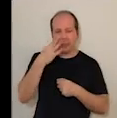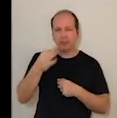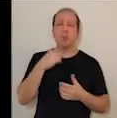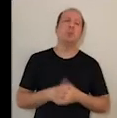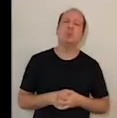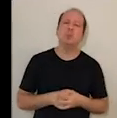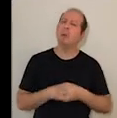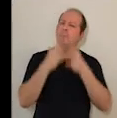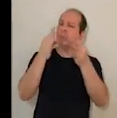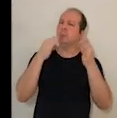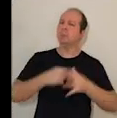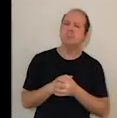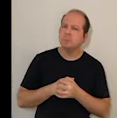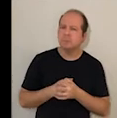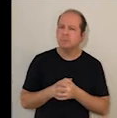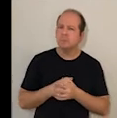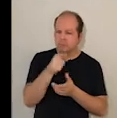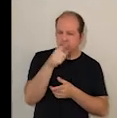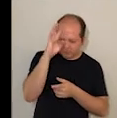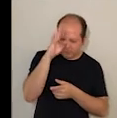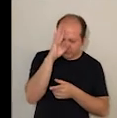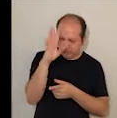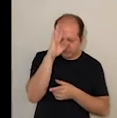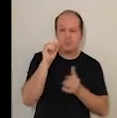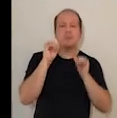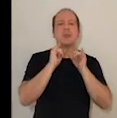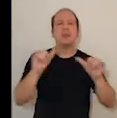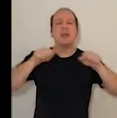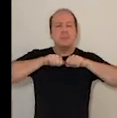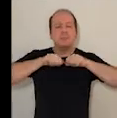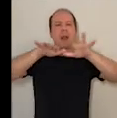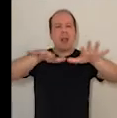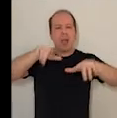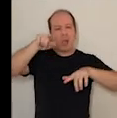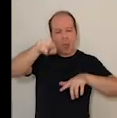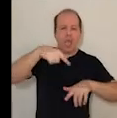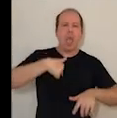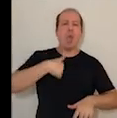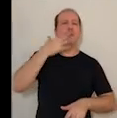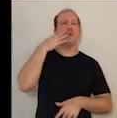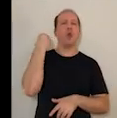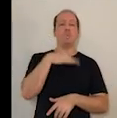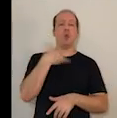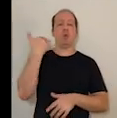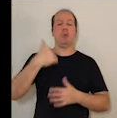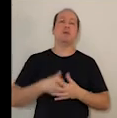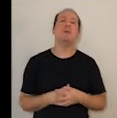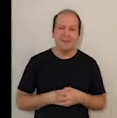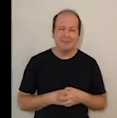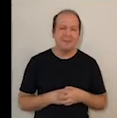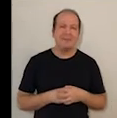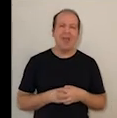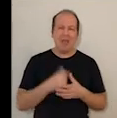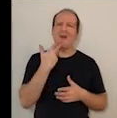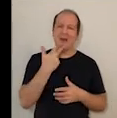Escute só. Mande Nano espalhar por aí que eu, Volpone, morri. Desencarnei, pacotei, bati a